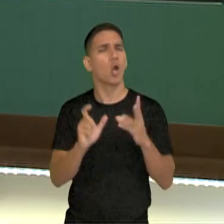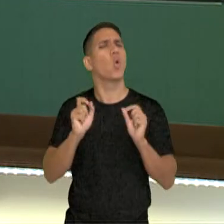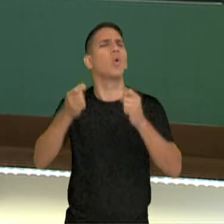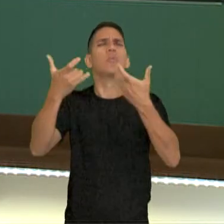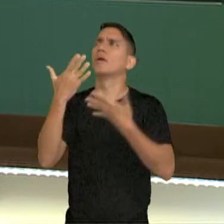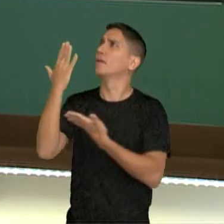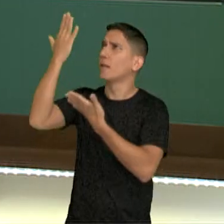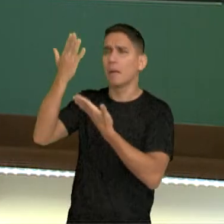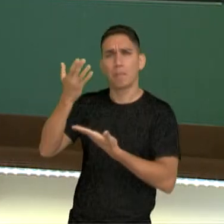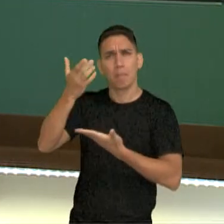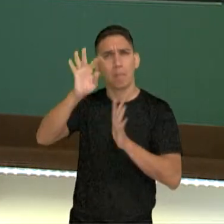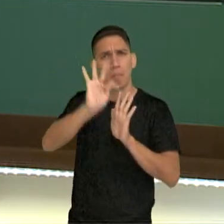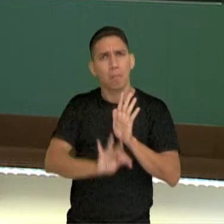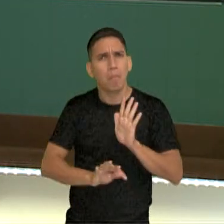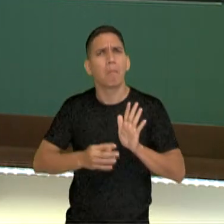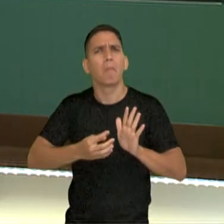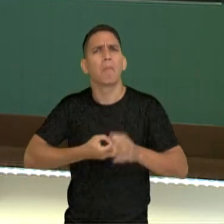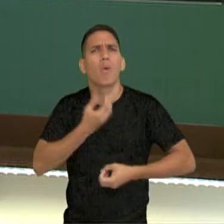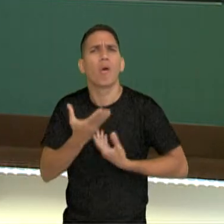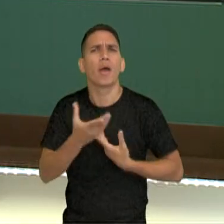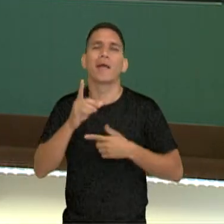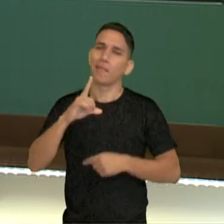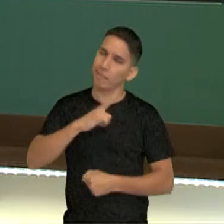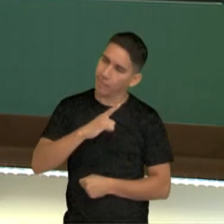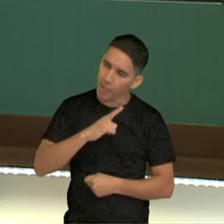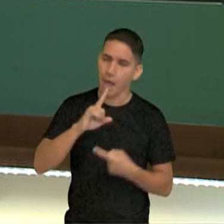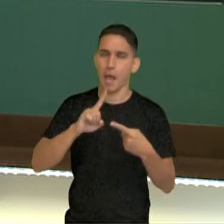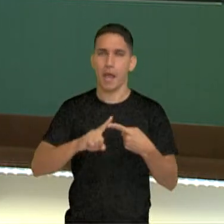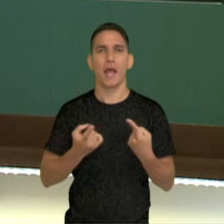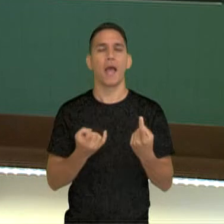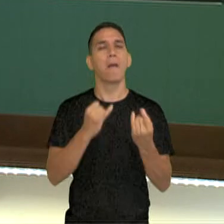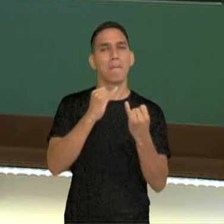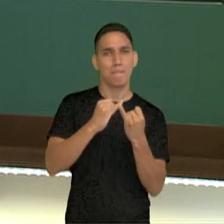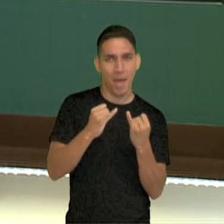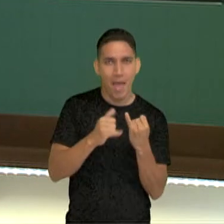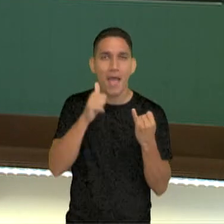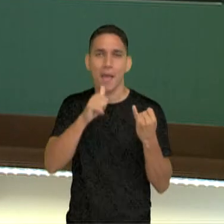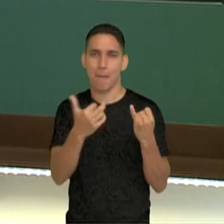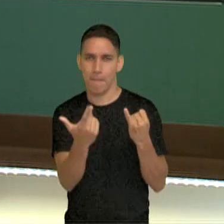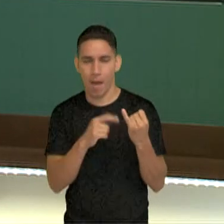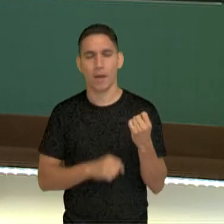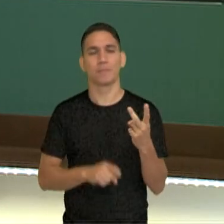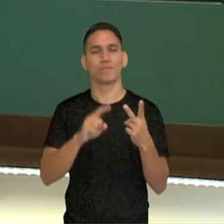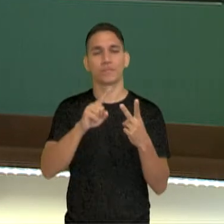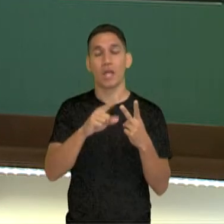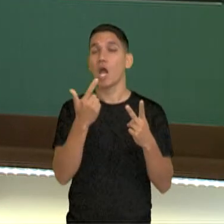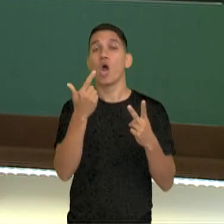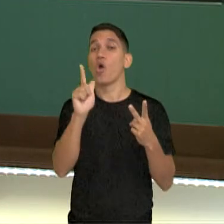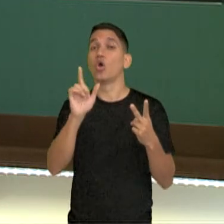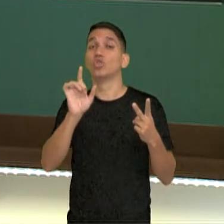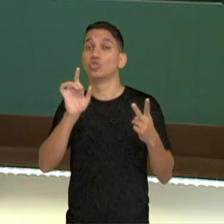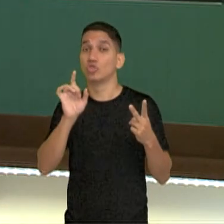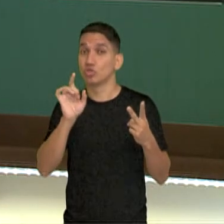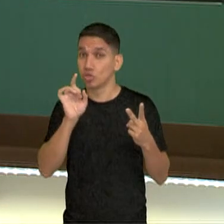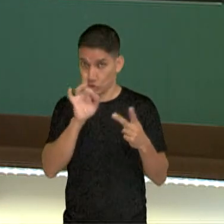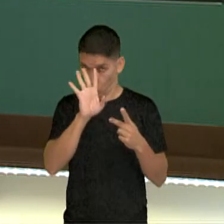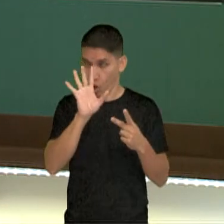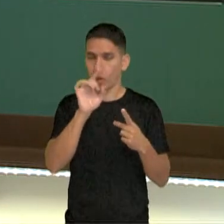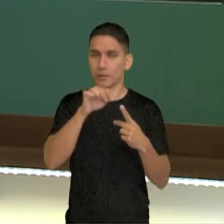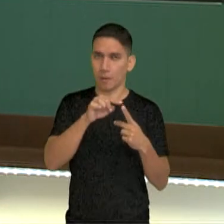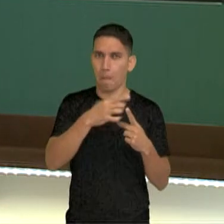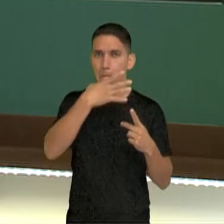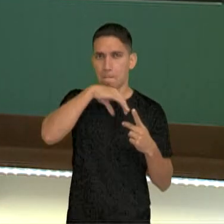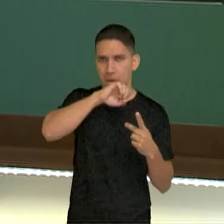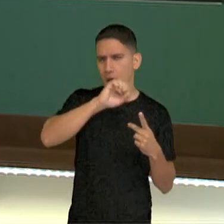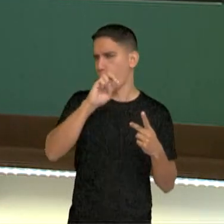falando é que ele tem uma meia-irmã, que ele tem uma irmã que é só do pai ou da mãe e que ele